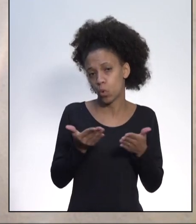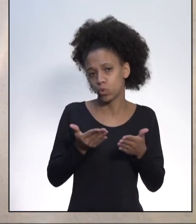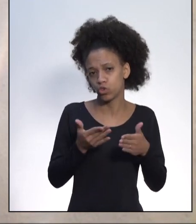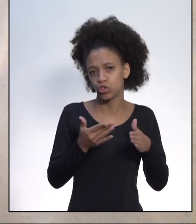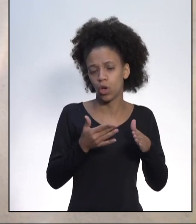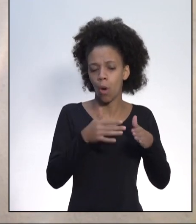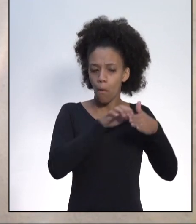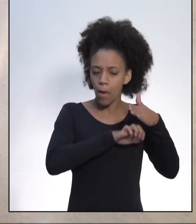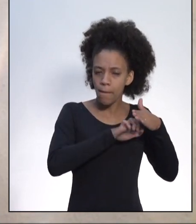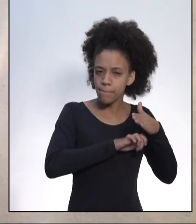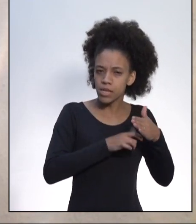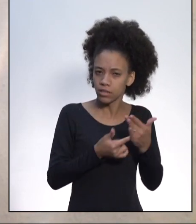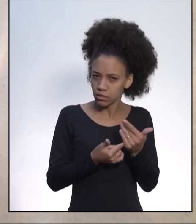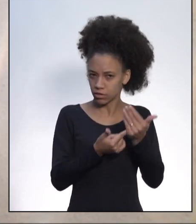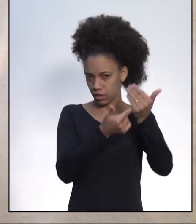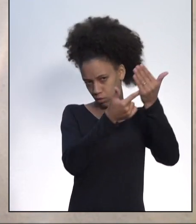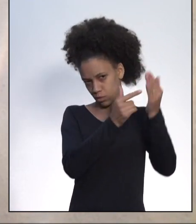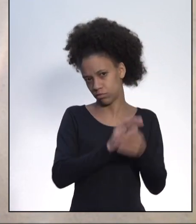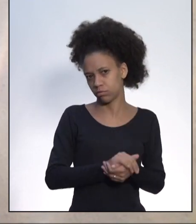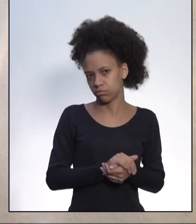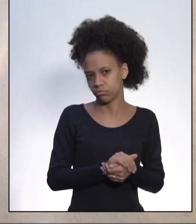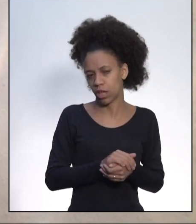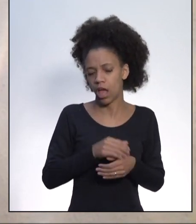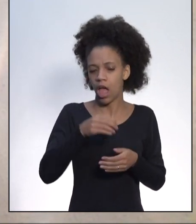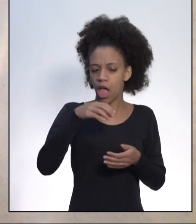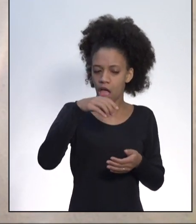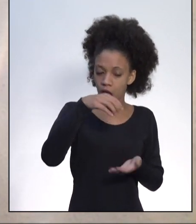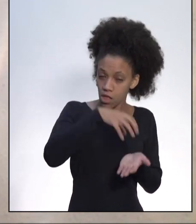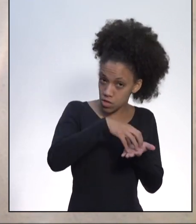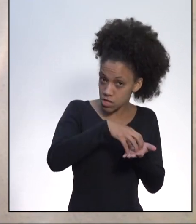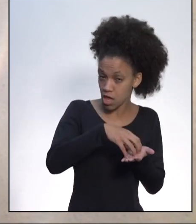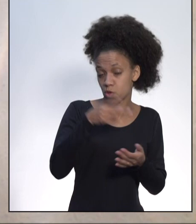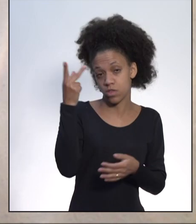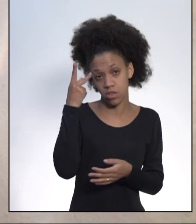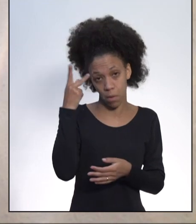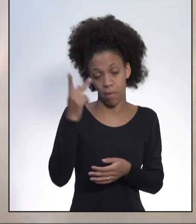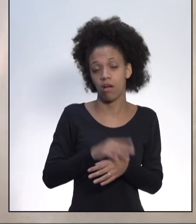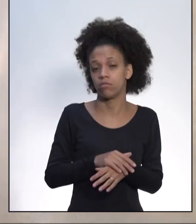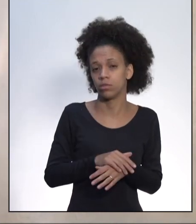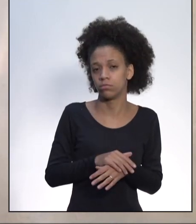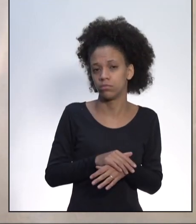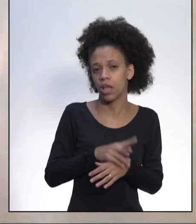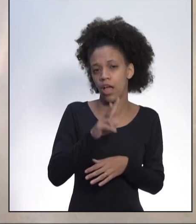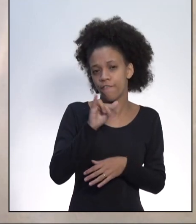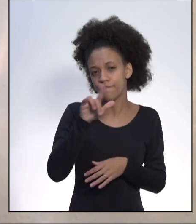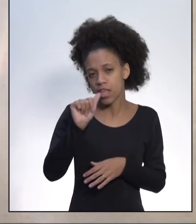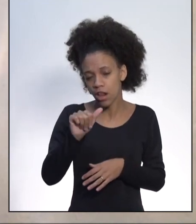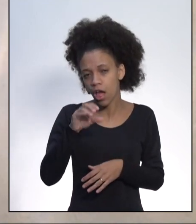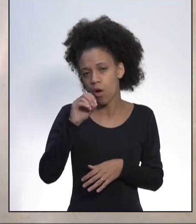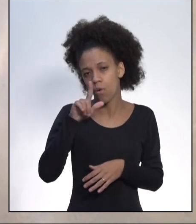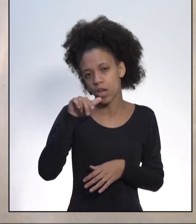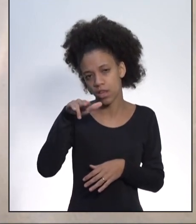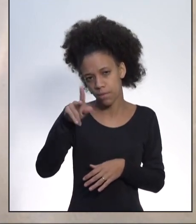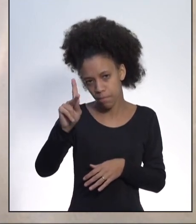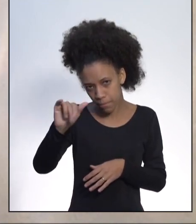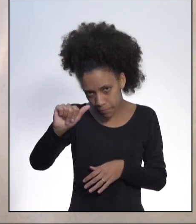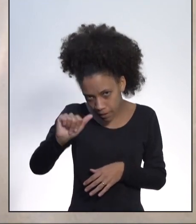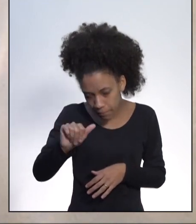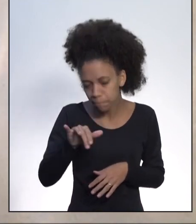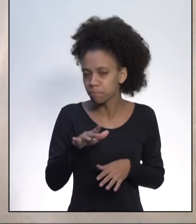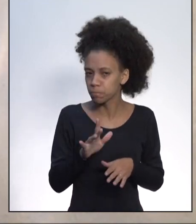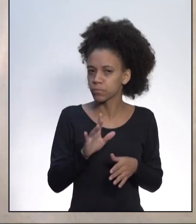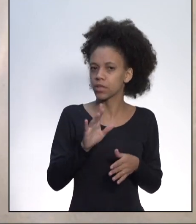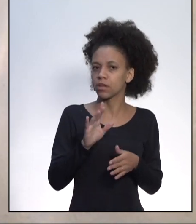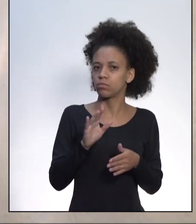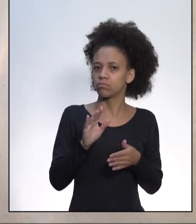de tecnologia localizada em São Paulo, tá? Na Vila Olímpia, certo? Nosso